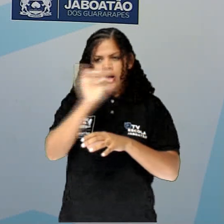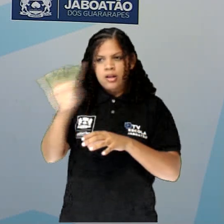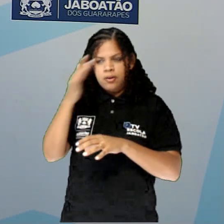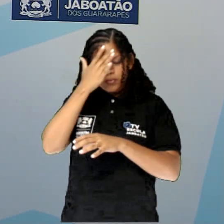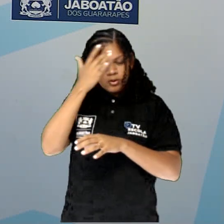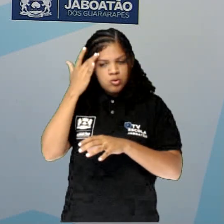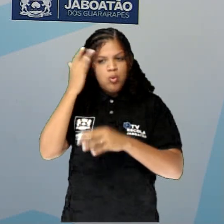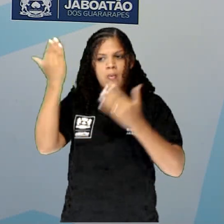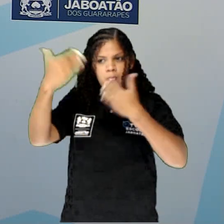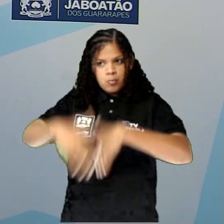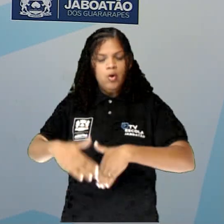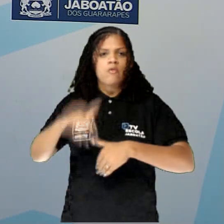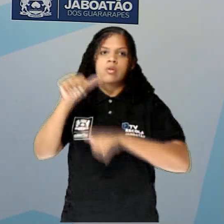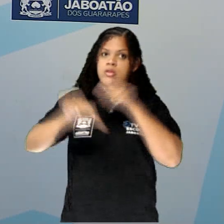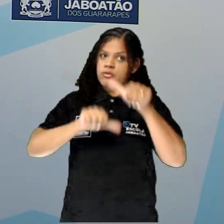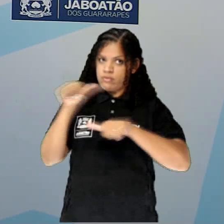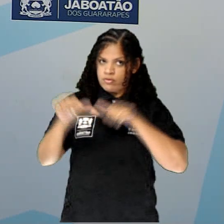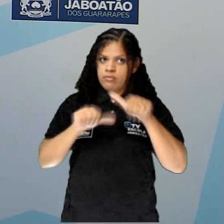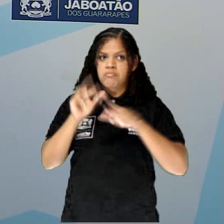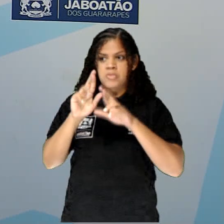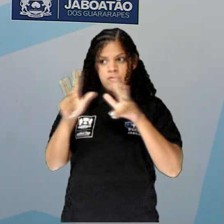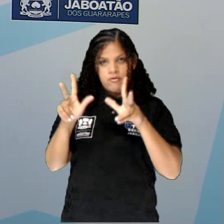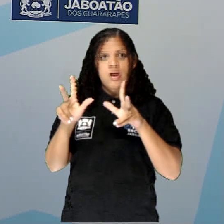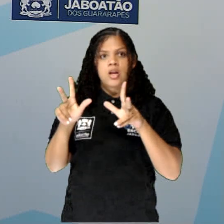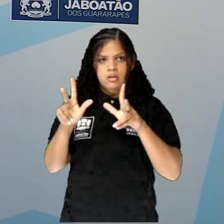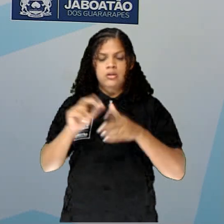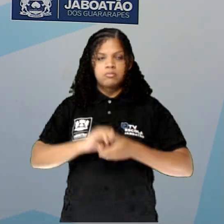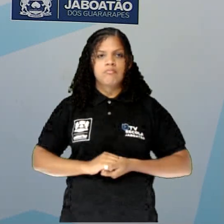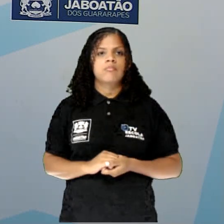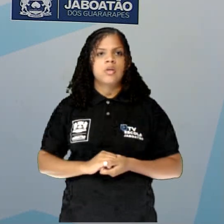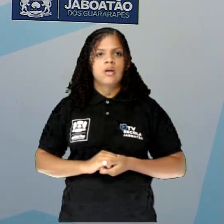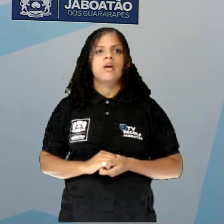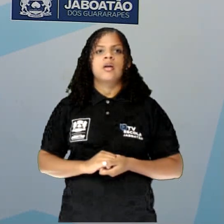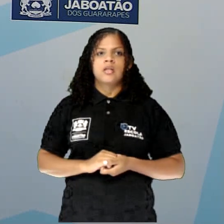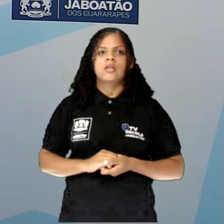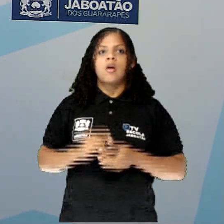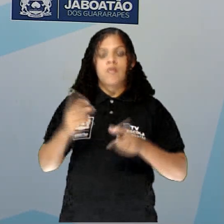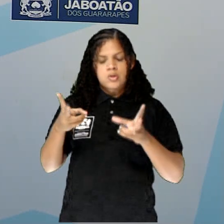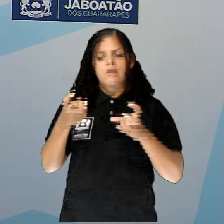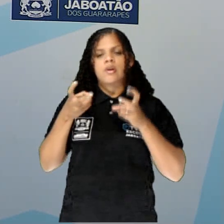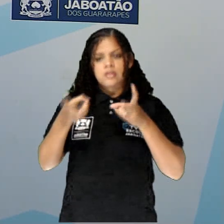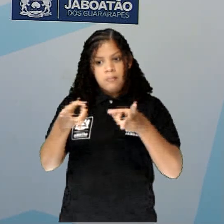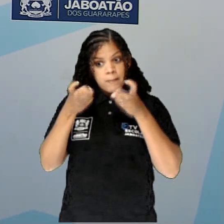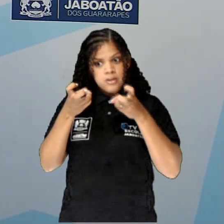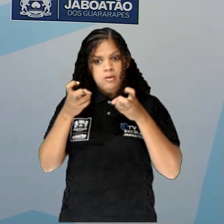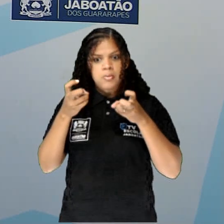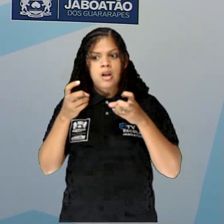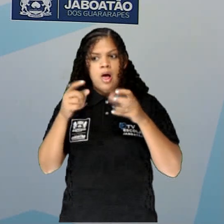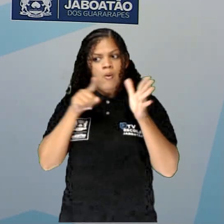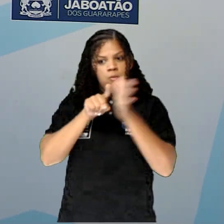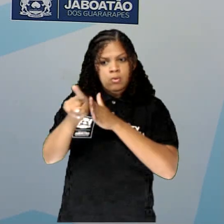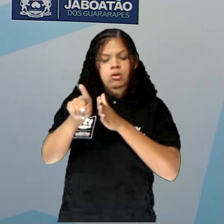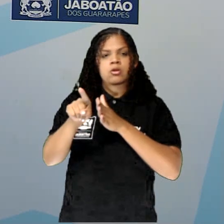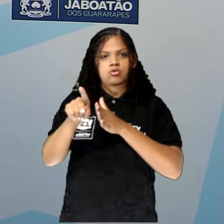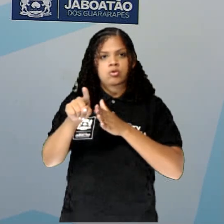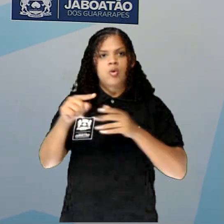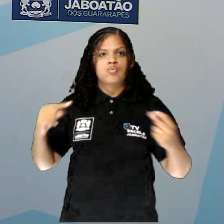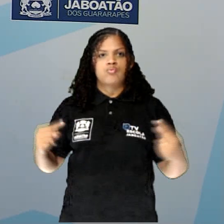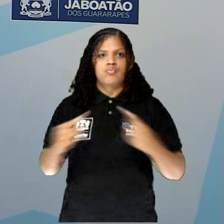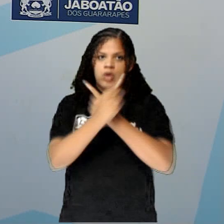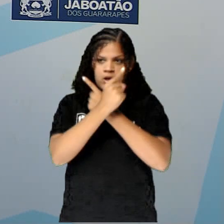jardim. Como ele recebe R$ 8 por cada um, é só multiplicar 35 vezes 8, significa que ele ganhou R$